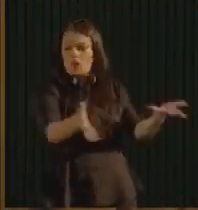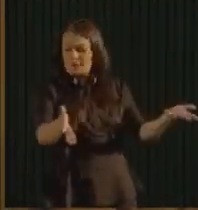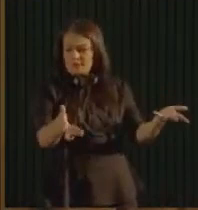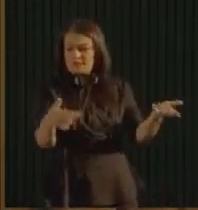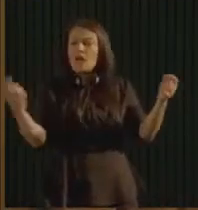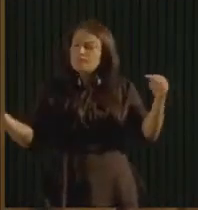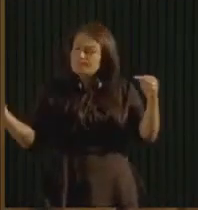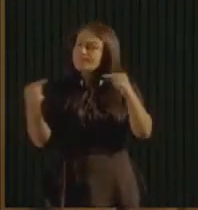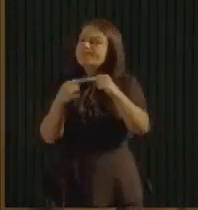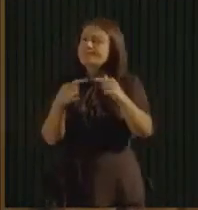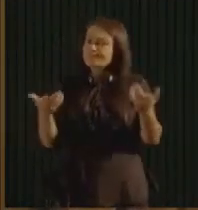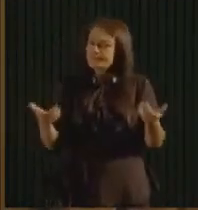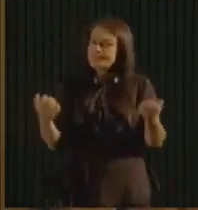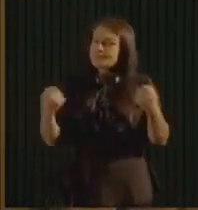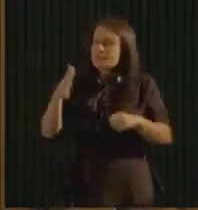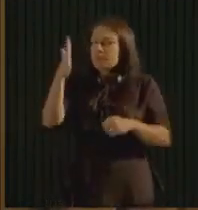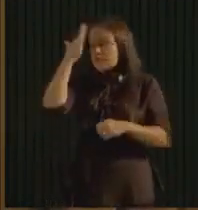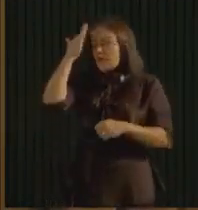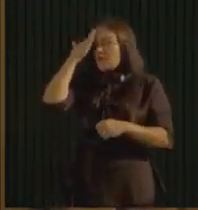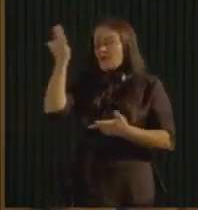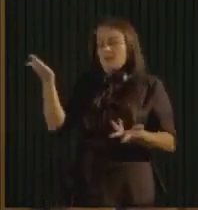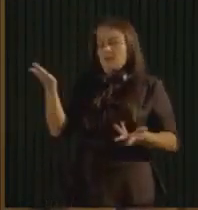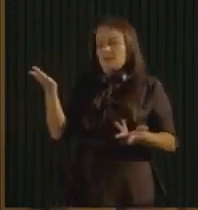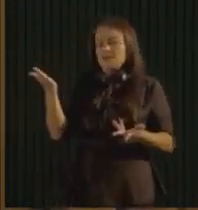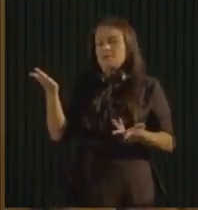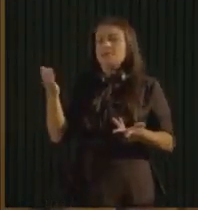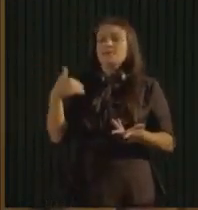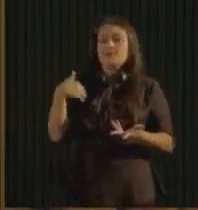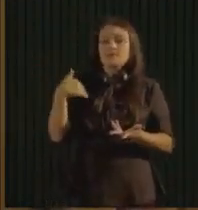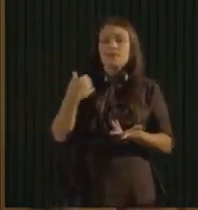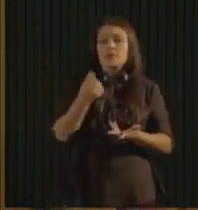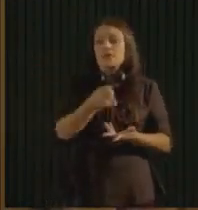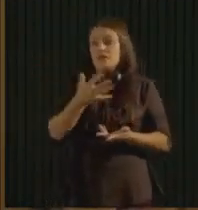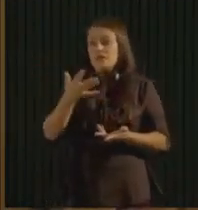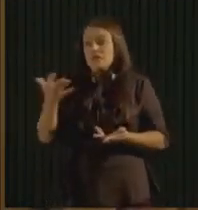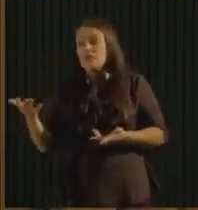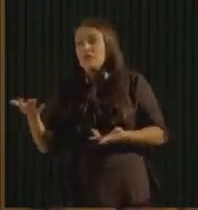de resíduos que são colocados ou abandonados de maneira